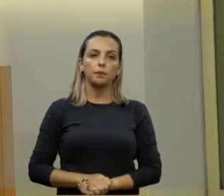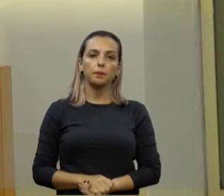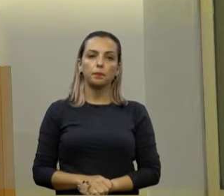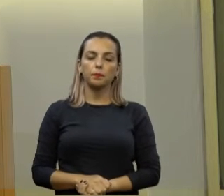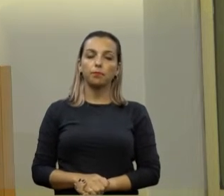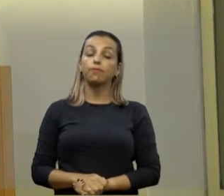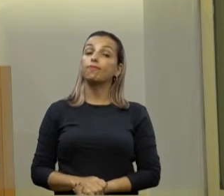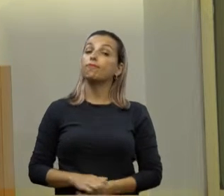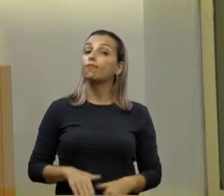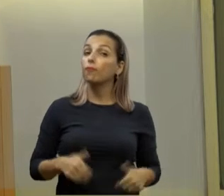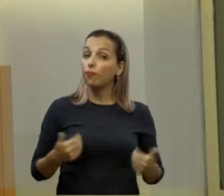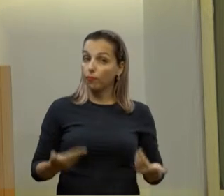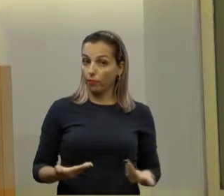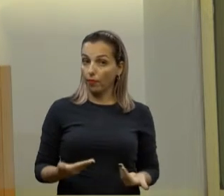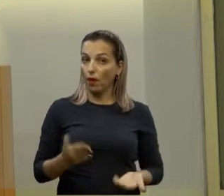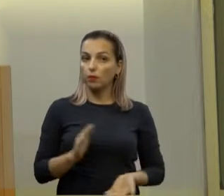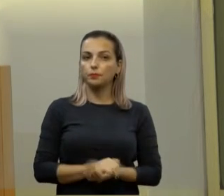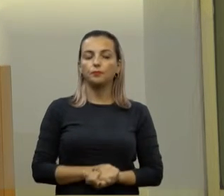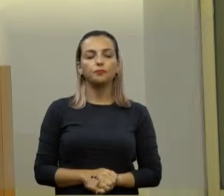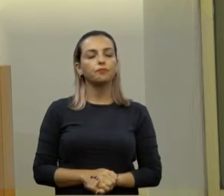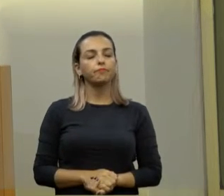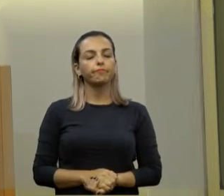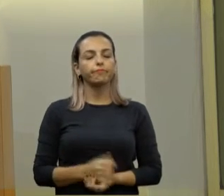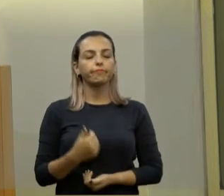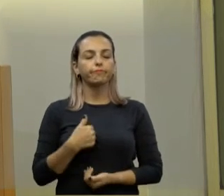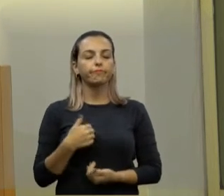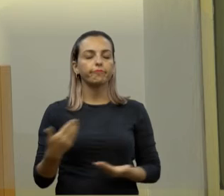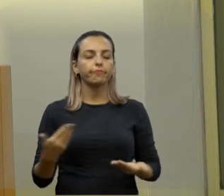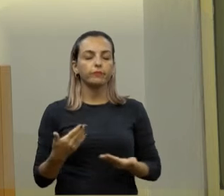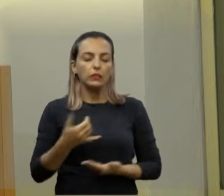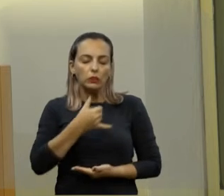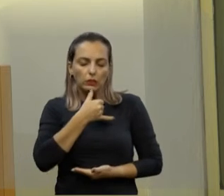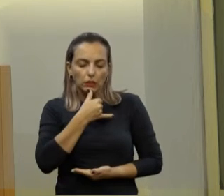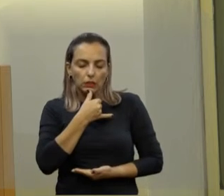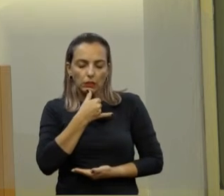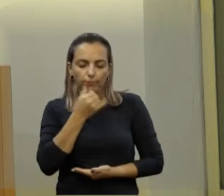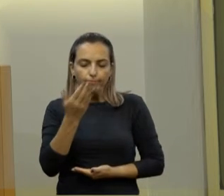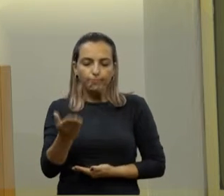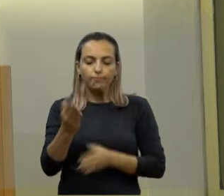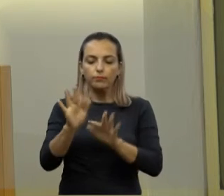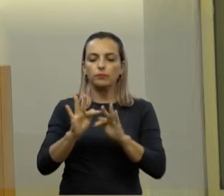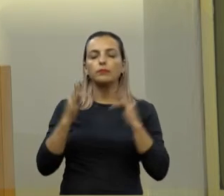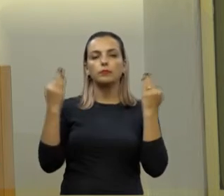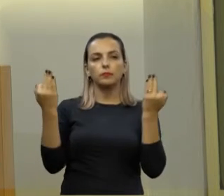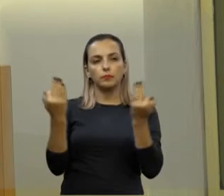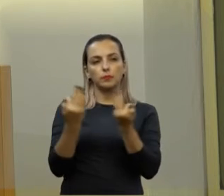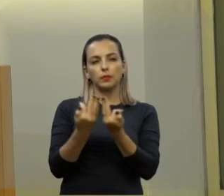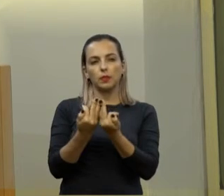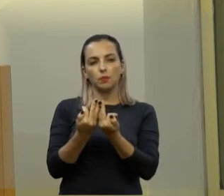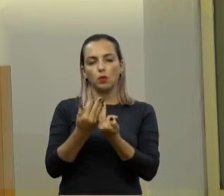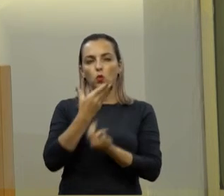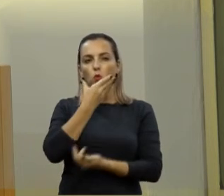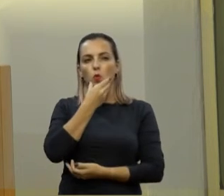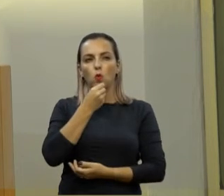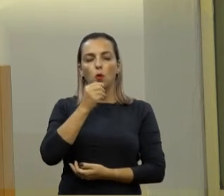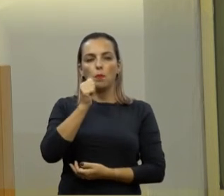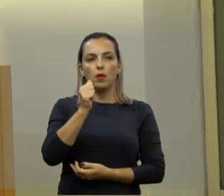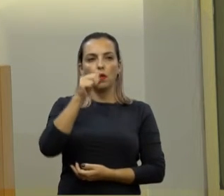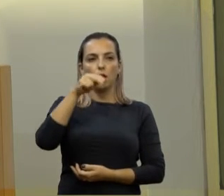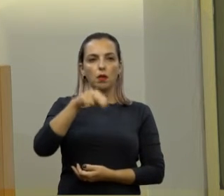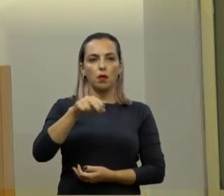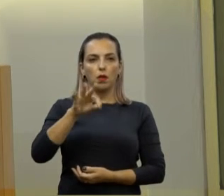Ah pois bem eu queria dar meus sentimentos à família do Senhor Antônio